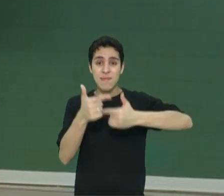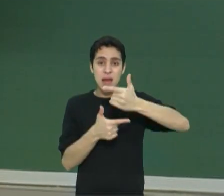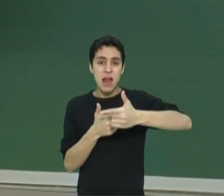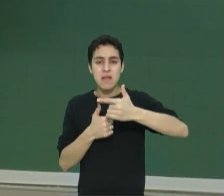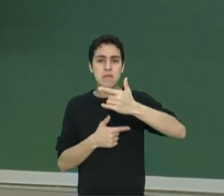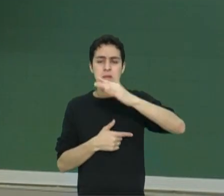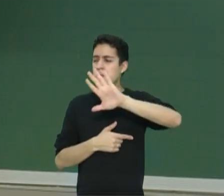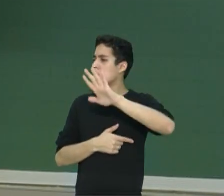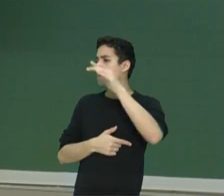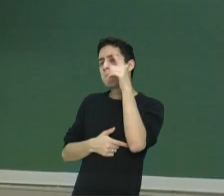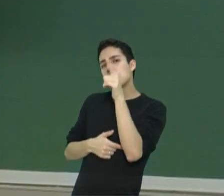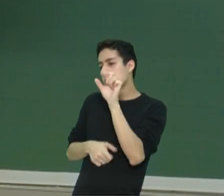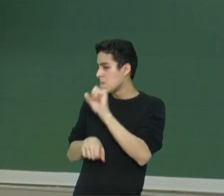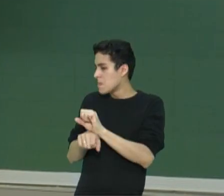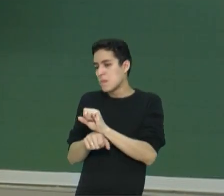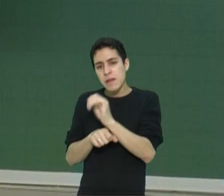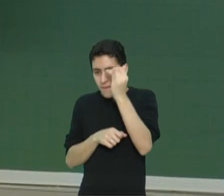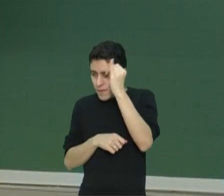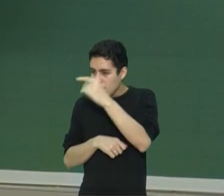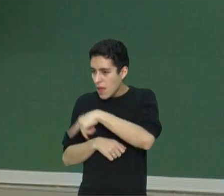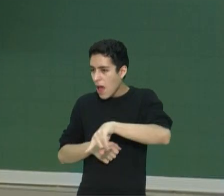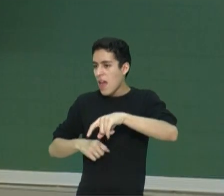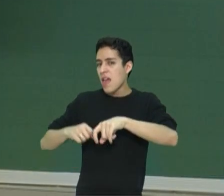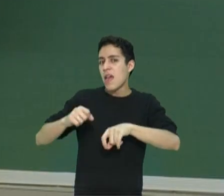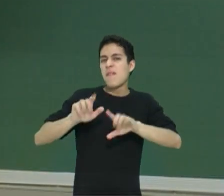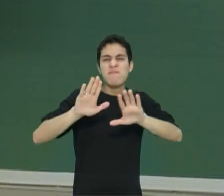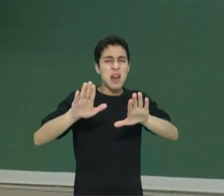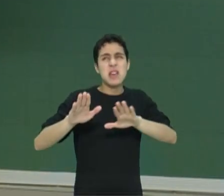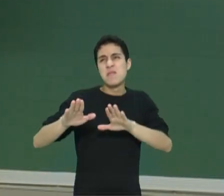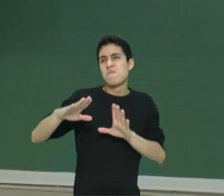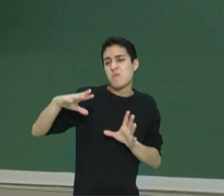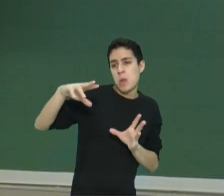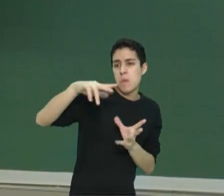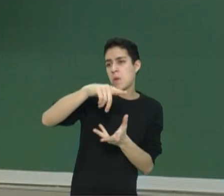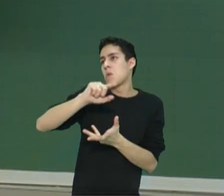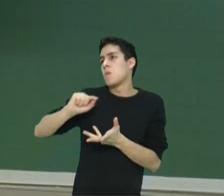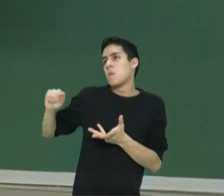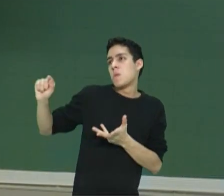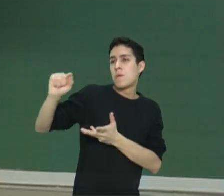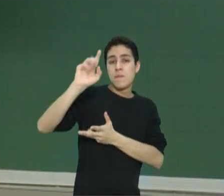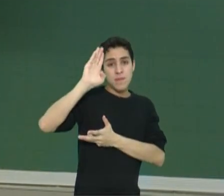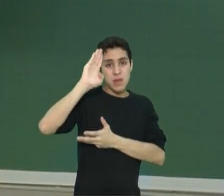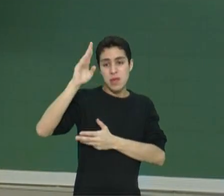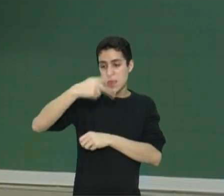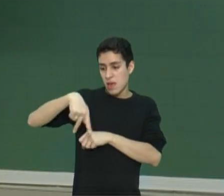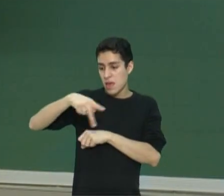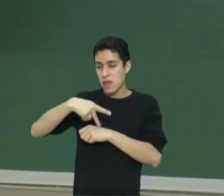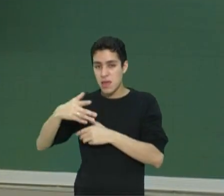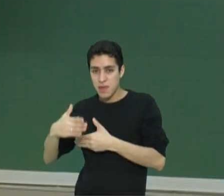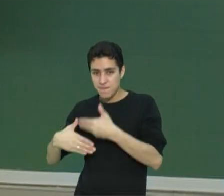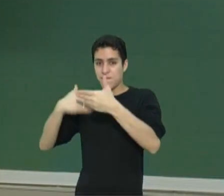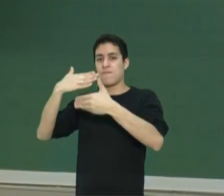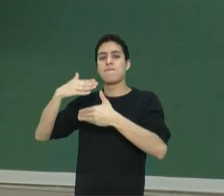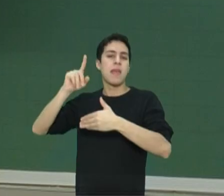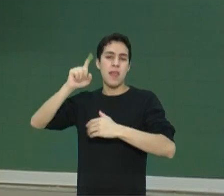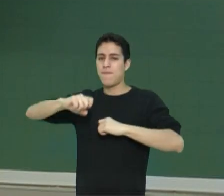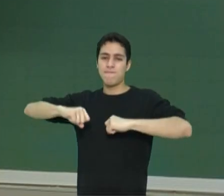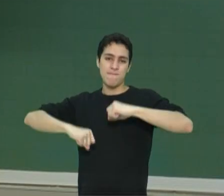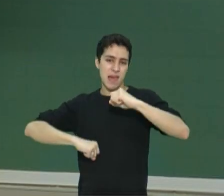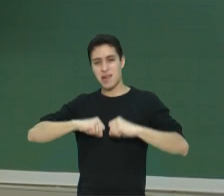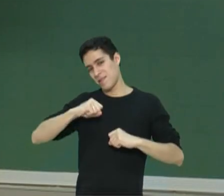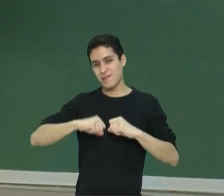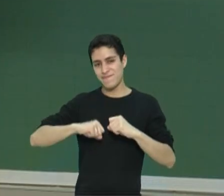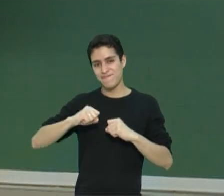impedir que essas máquinas fossem instaladas mas em diversos países do mundo principalmente em países desenvolvidos o maquinário